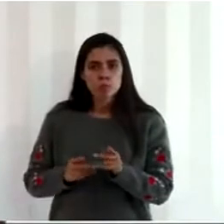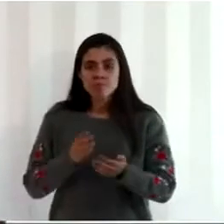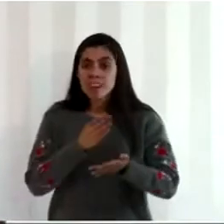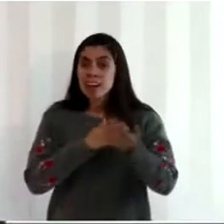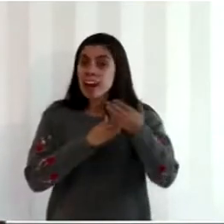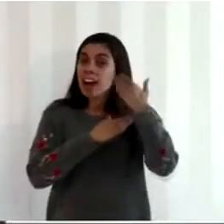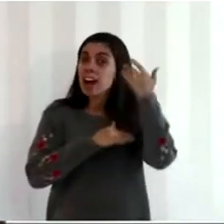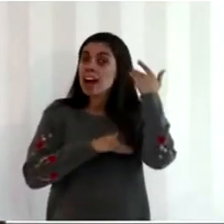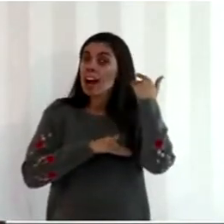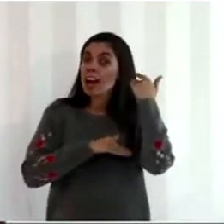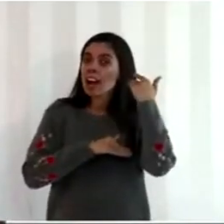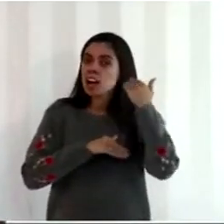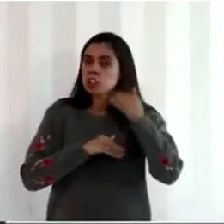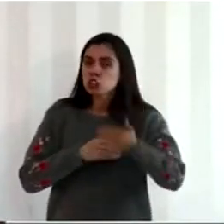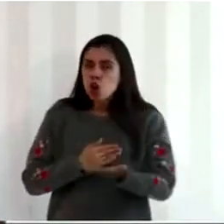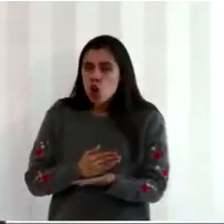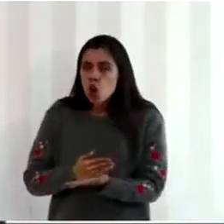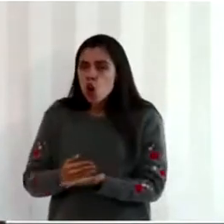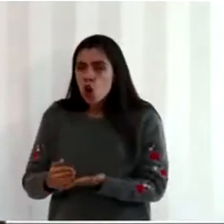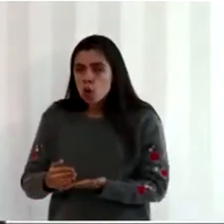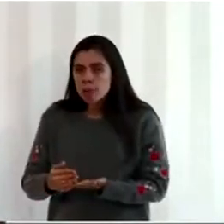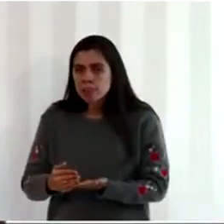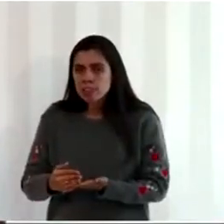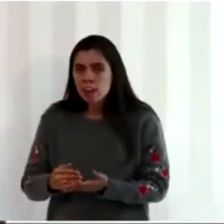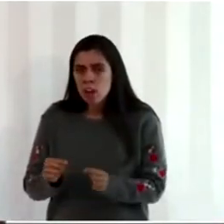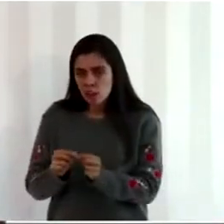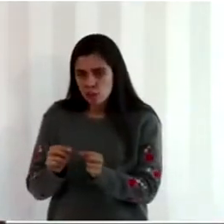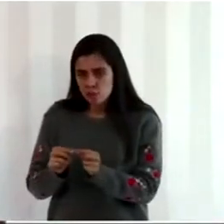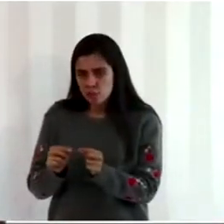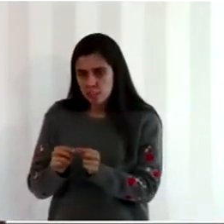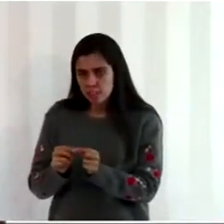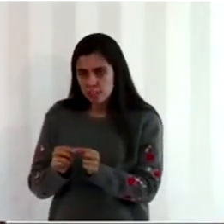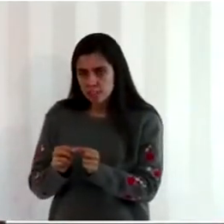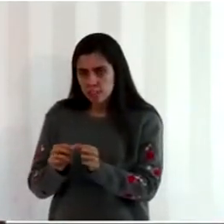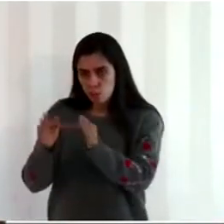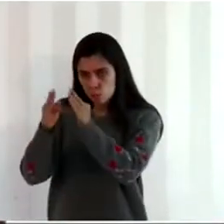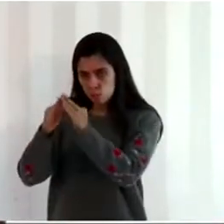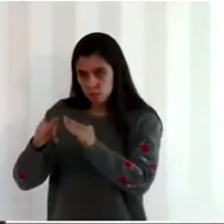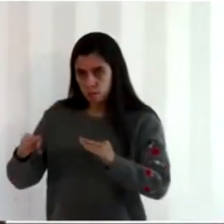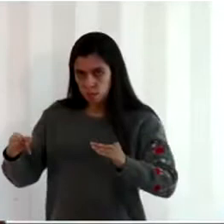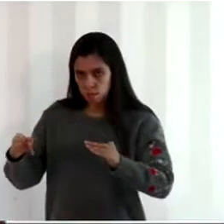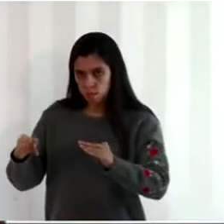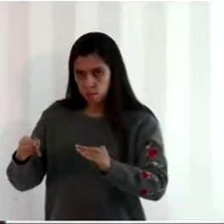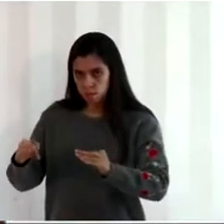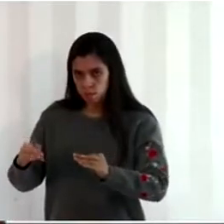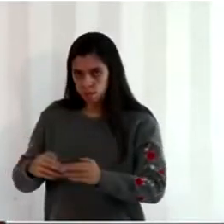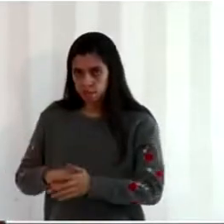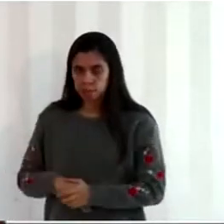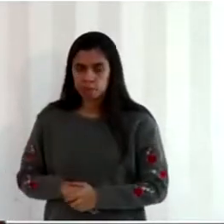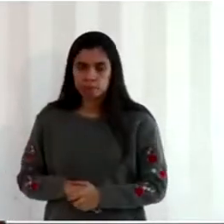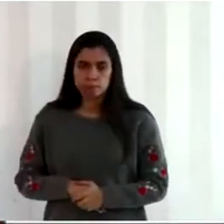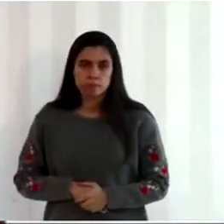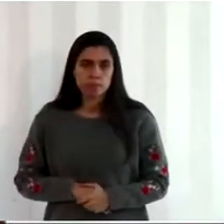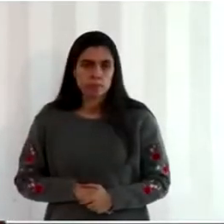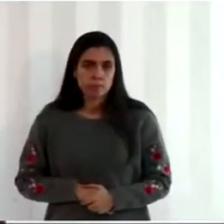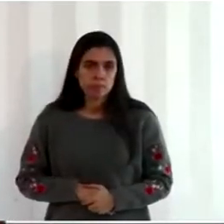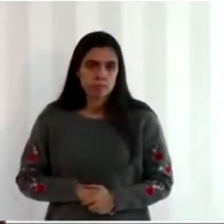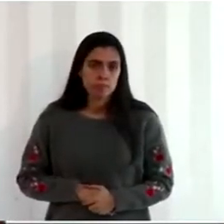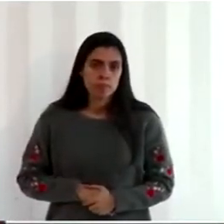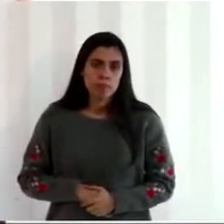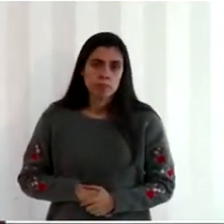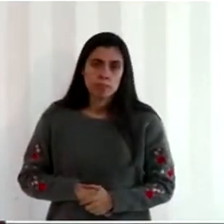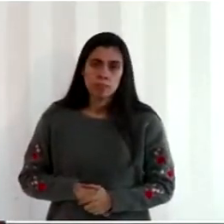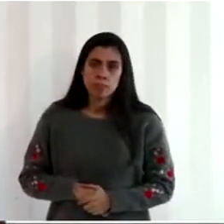deles lançarem o fundamento da casa de Deus. Mas Deus está alertando a eles, não vai adiantar nada o templo estar